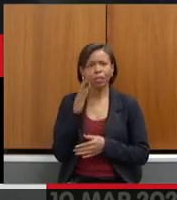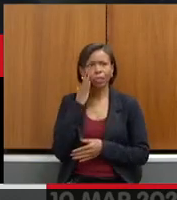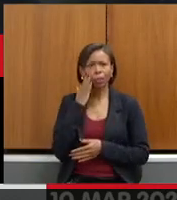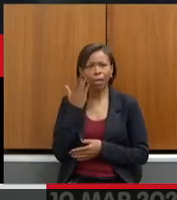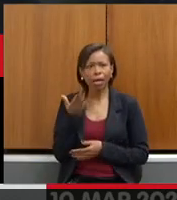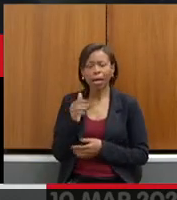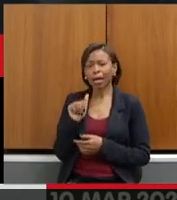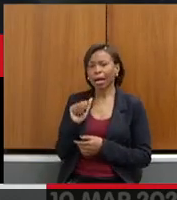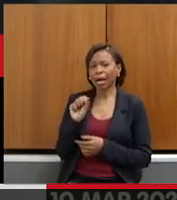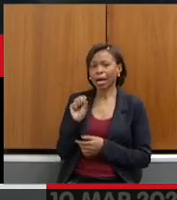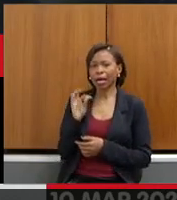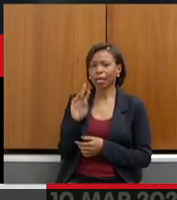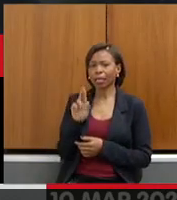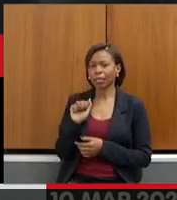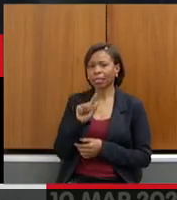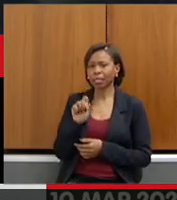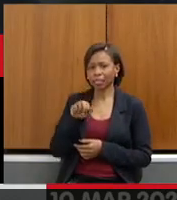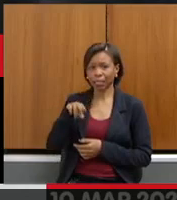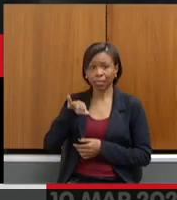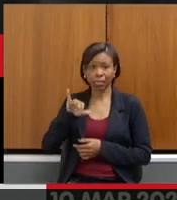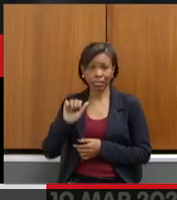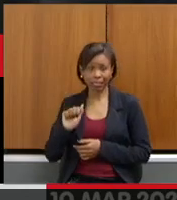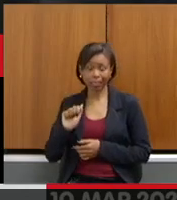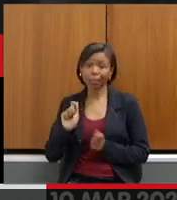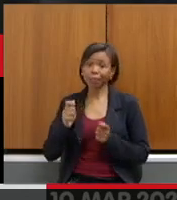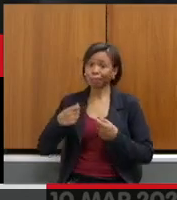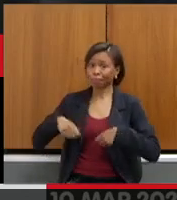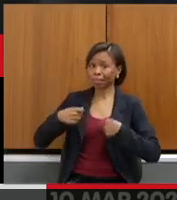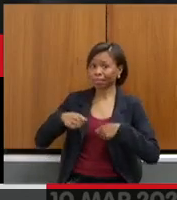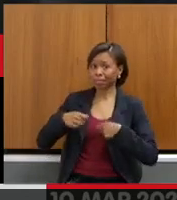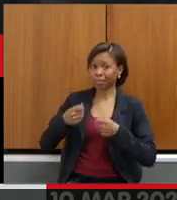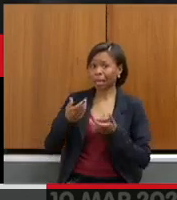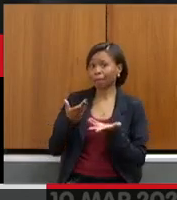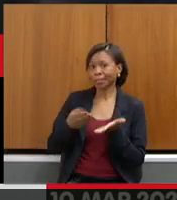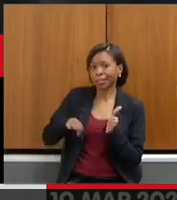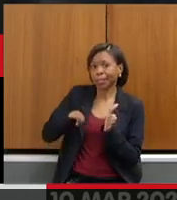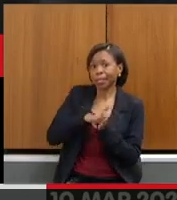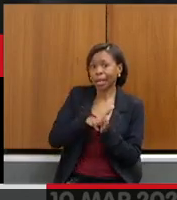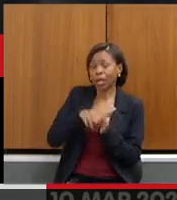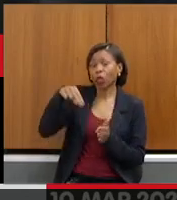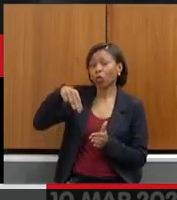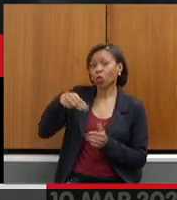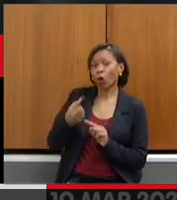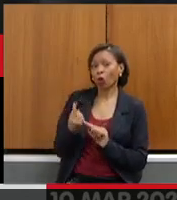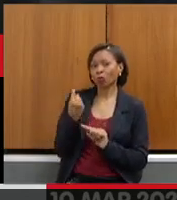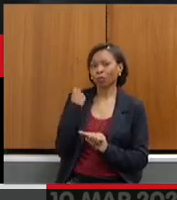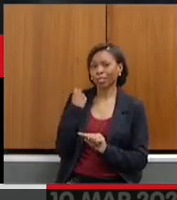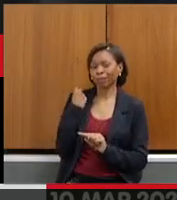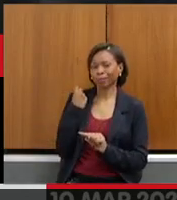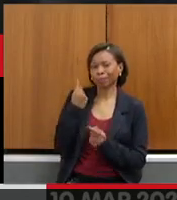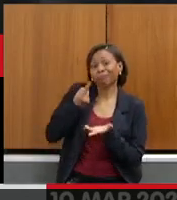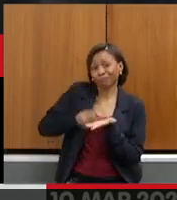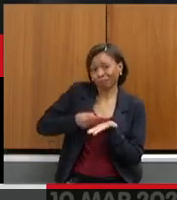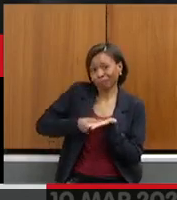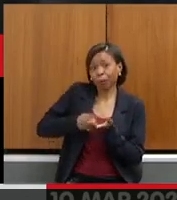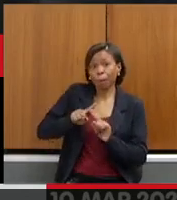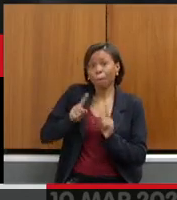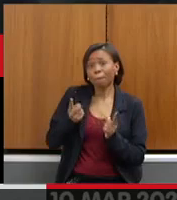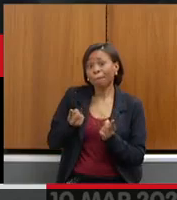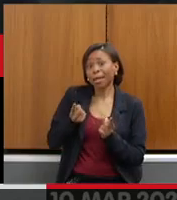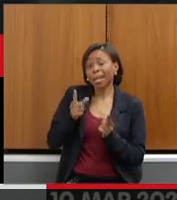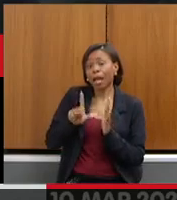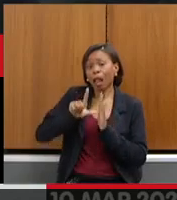tá astrazeneca deveriam ter chegado às em novembro conforme o acordo elas foram chegar o início em fevereiro